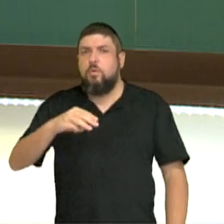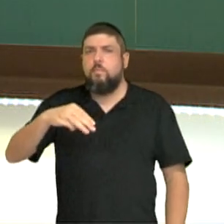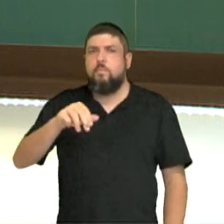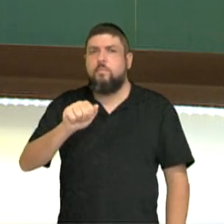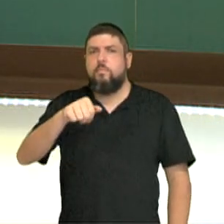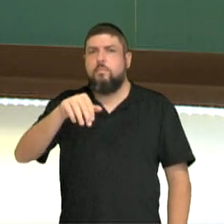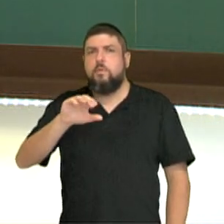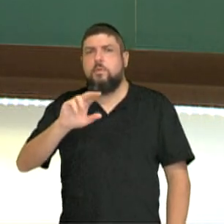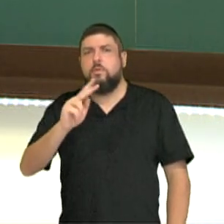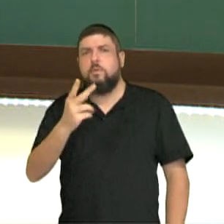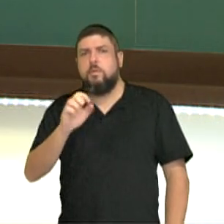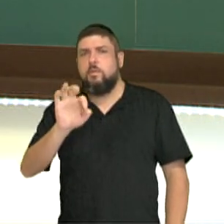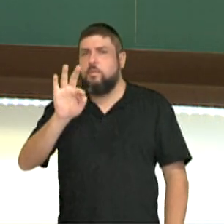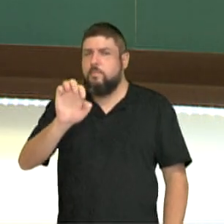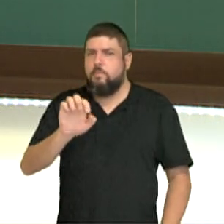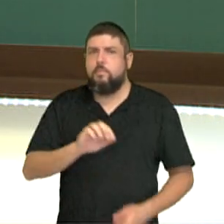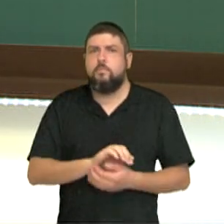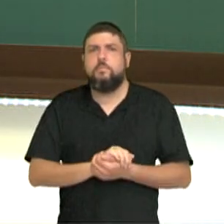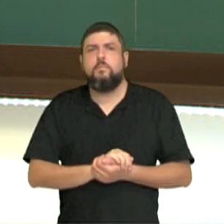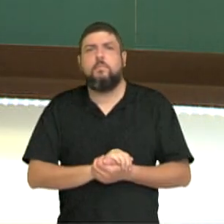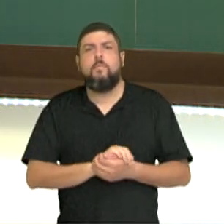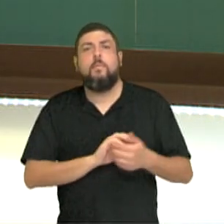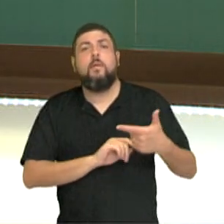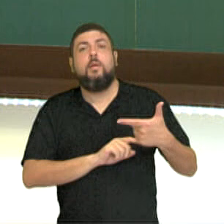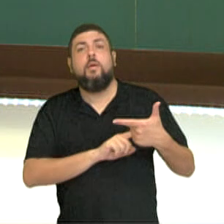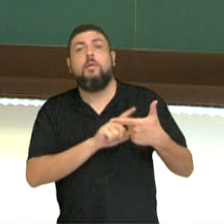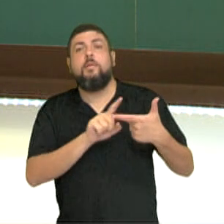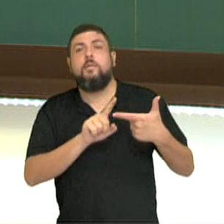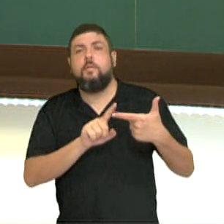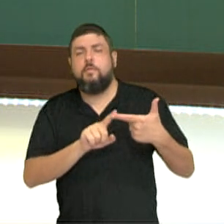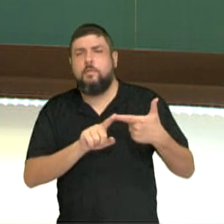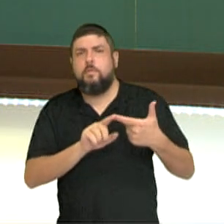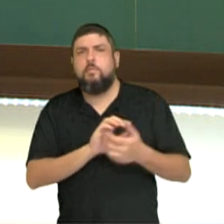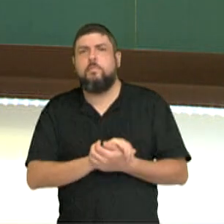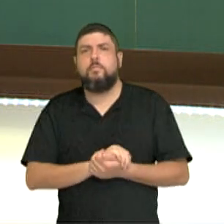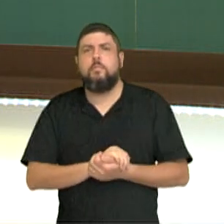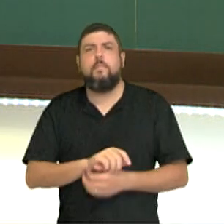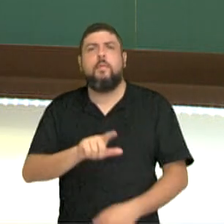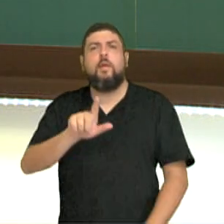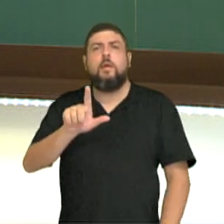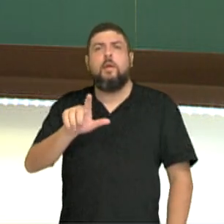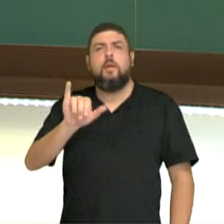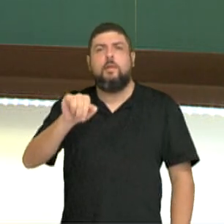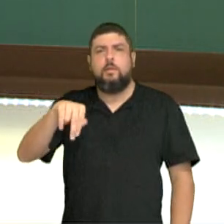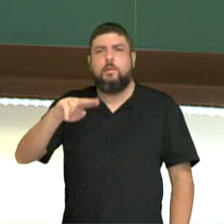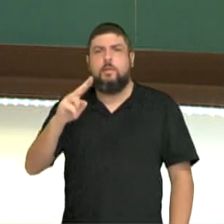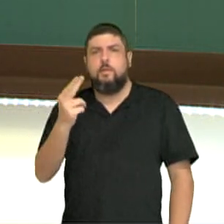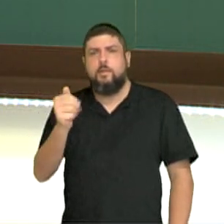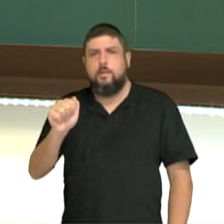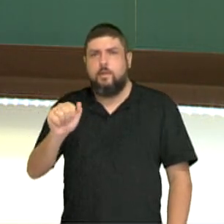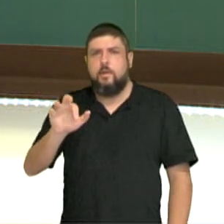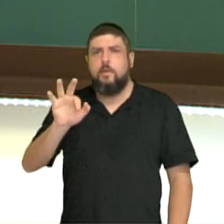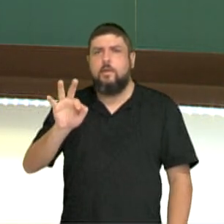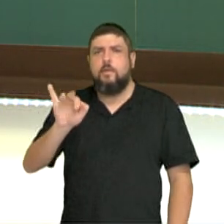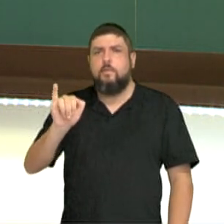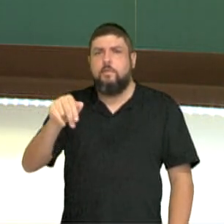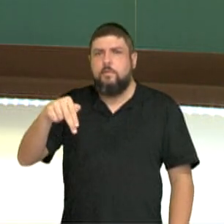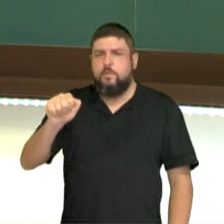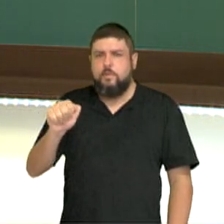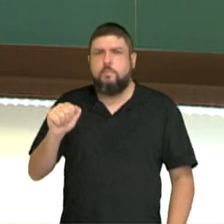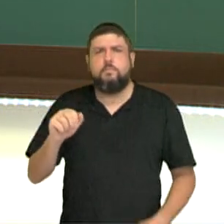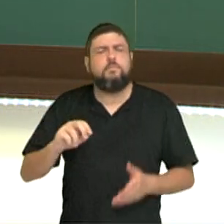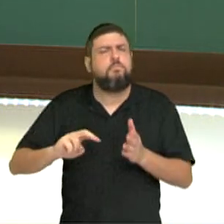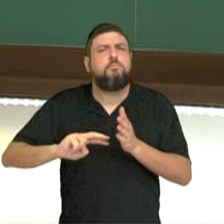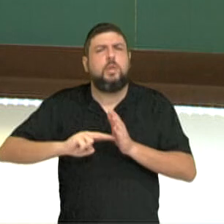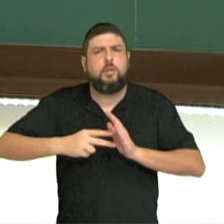não esquecermos. Na sequência vem as linhas finas, que corresponderiam ao que nós chamamos na